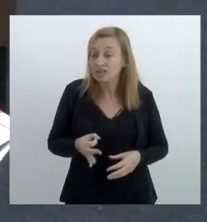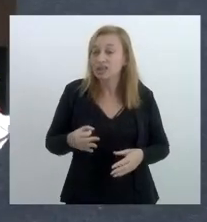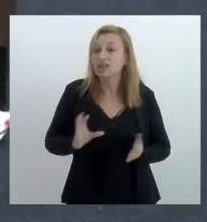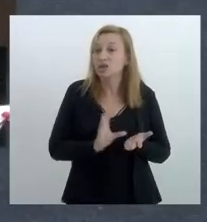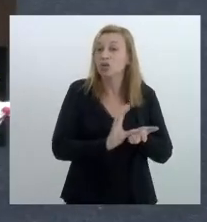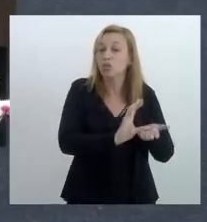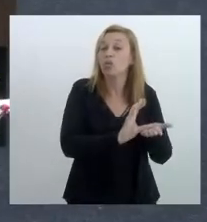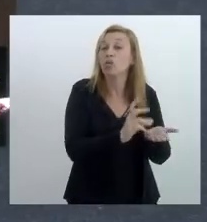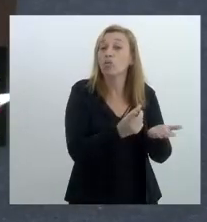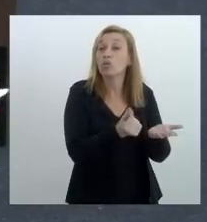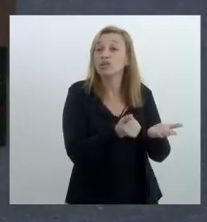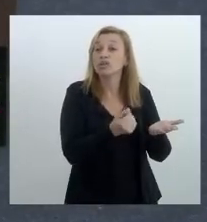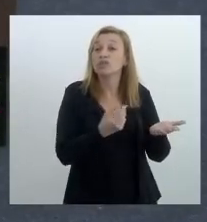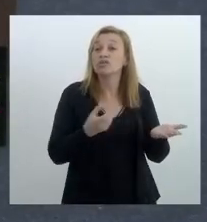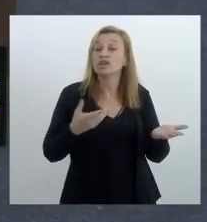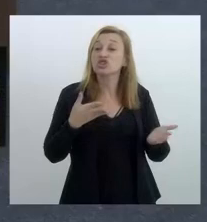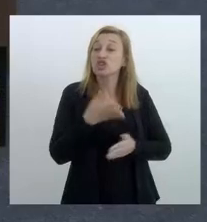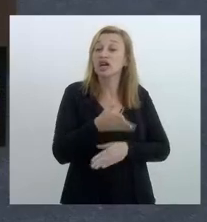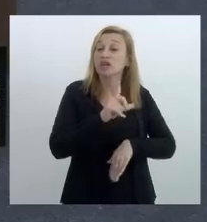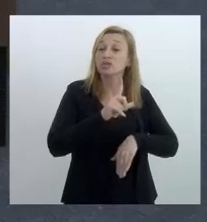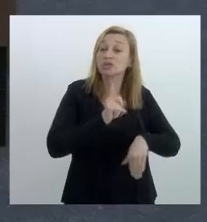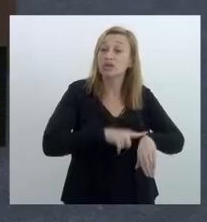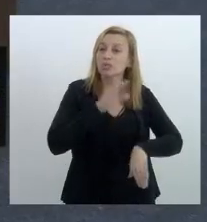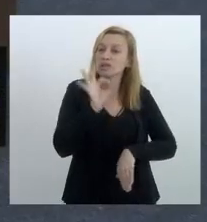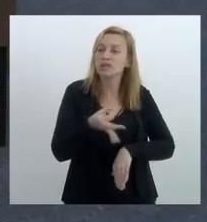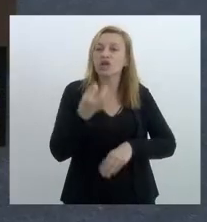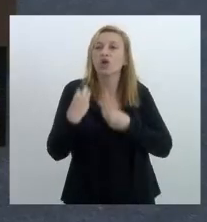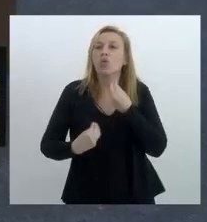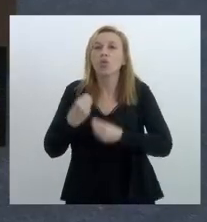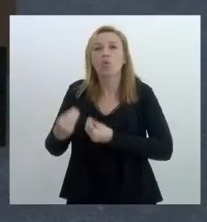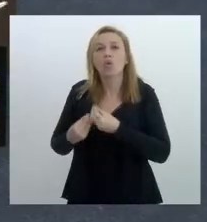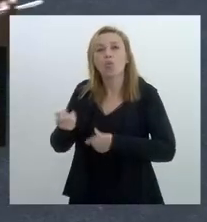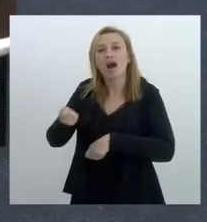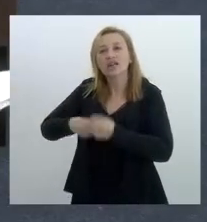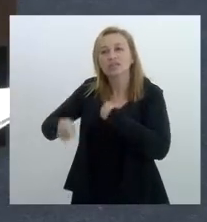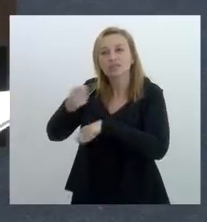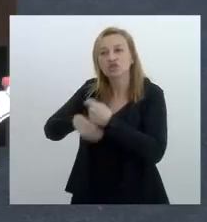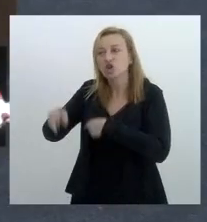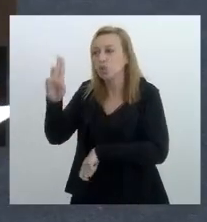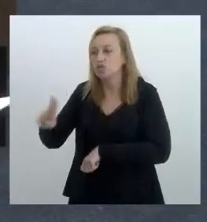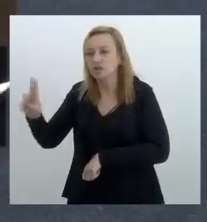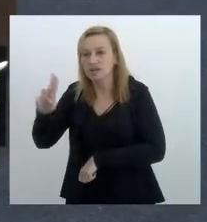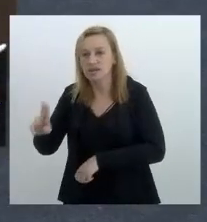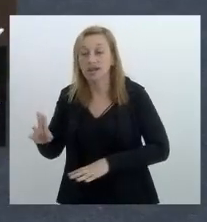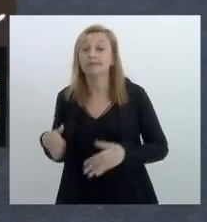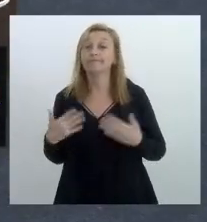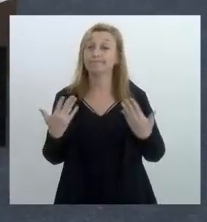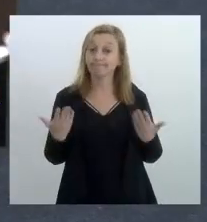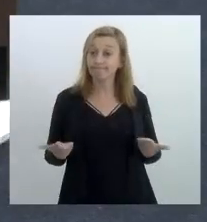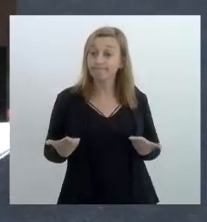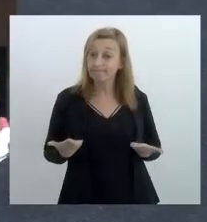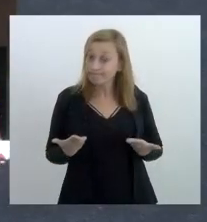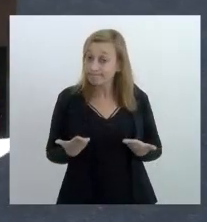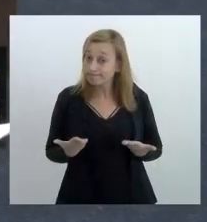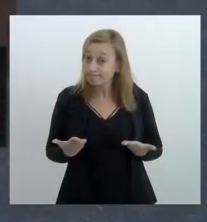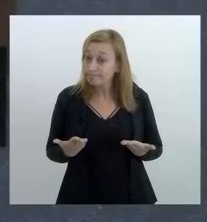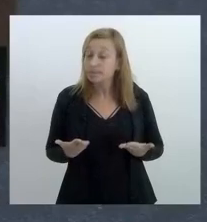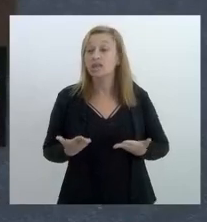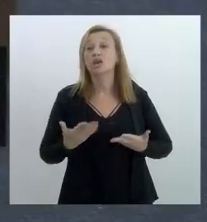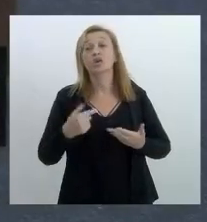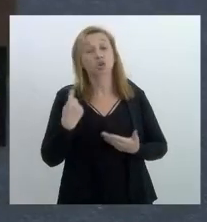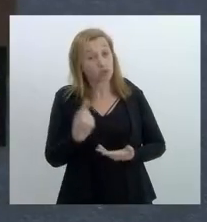em tempo? Como realmente gerir uma universidade nessas condições? E isso que